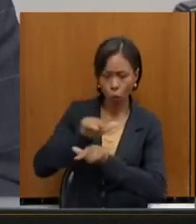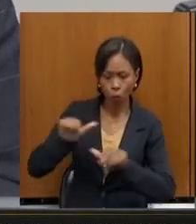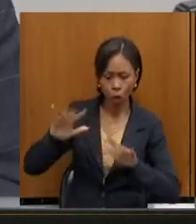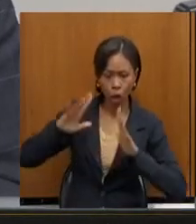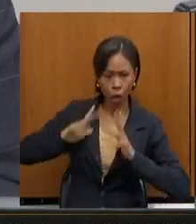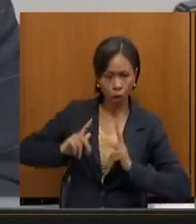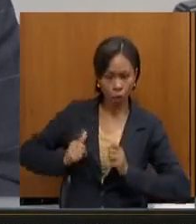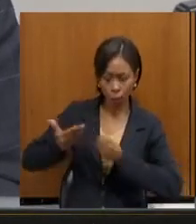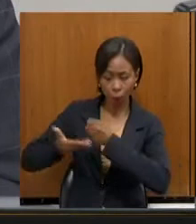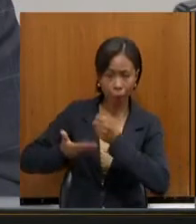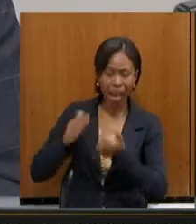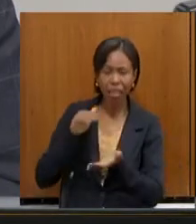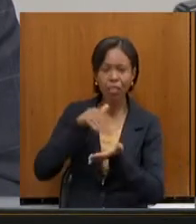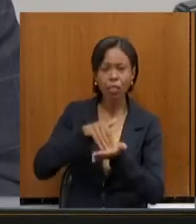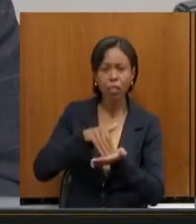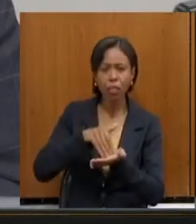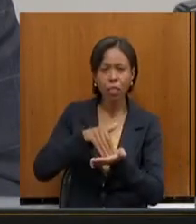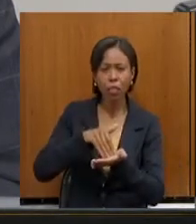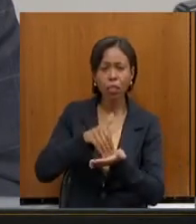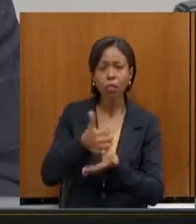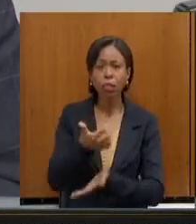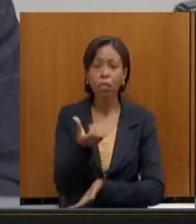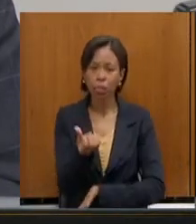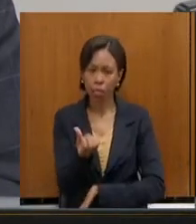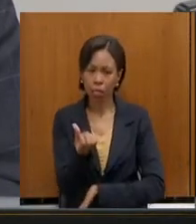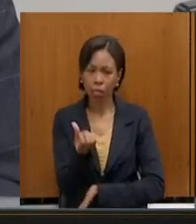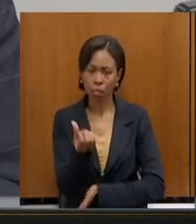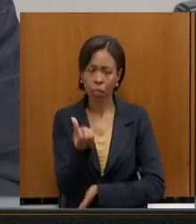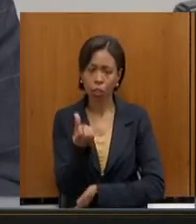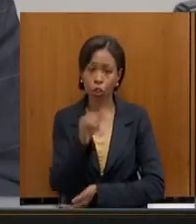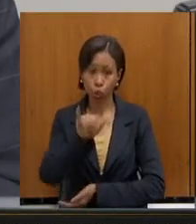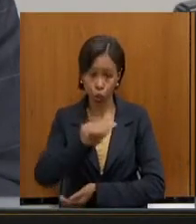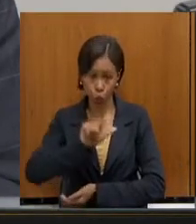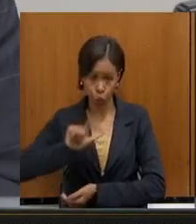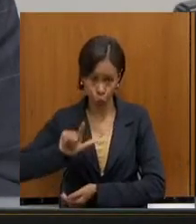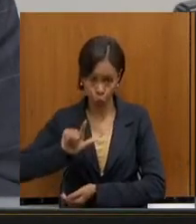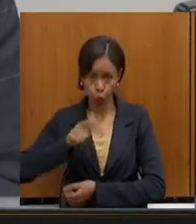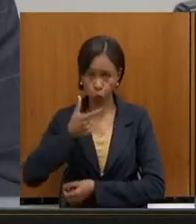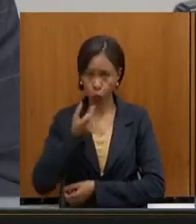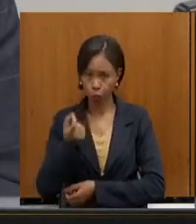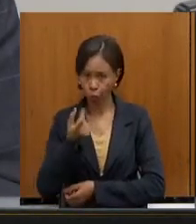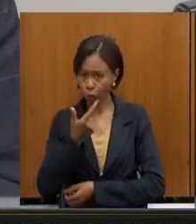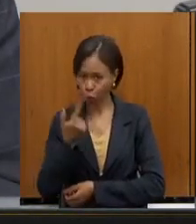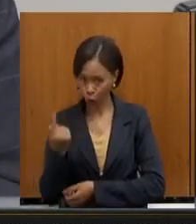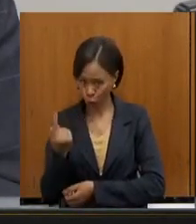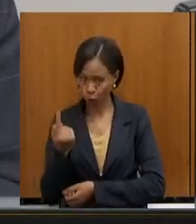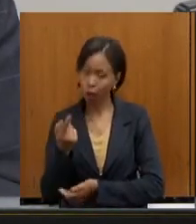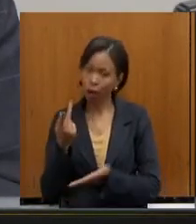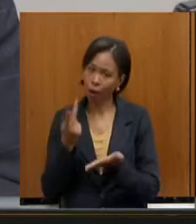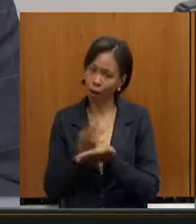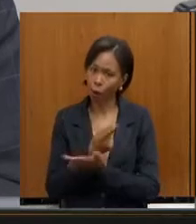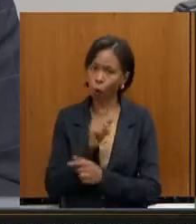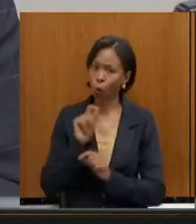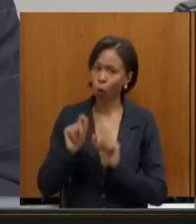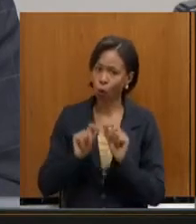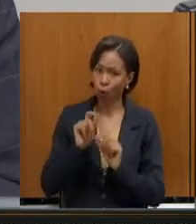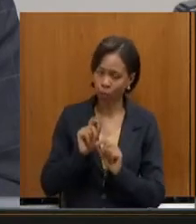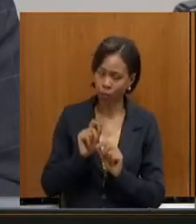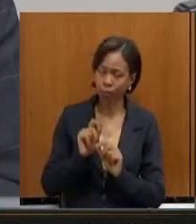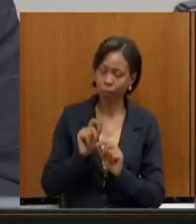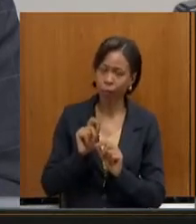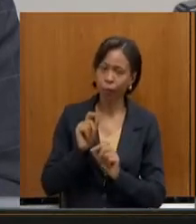até o dia dezesseis dos at2021 a união estabelecerá de forma subsidiária